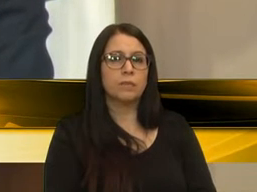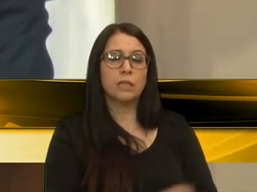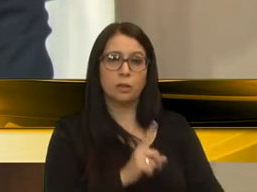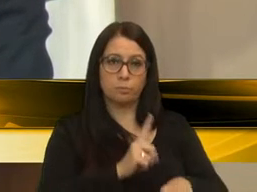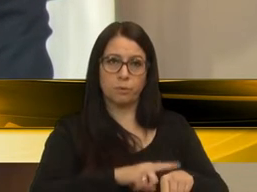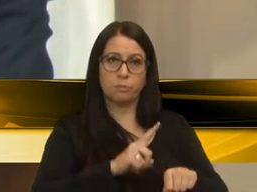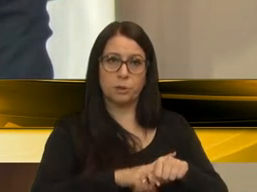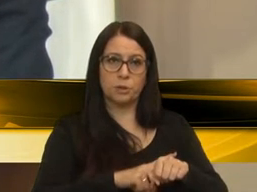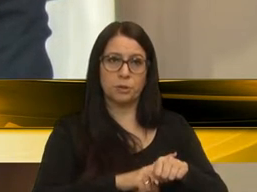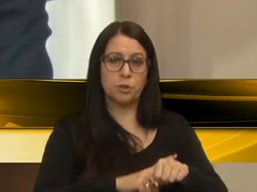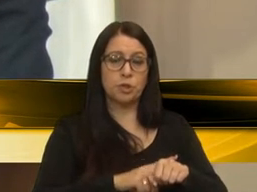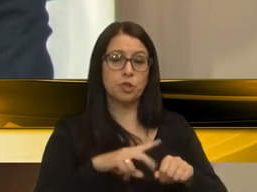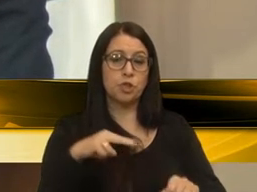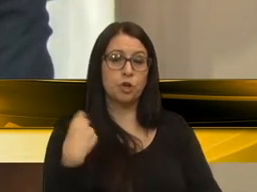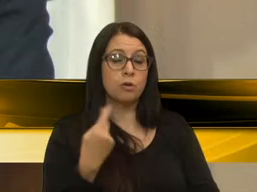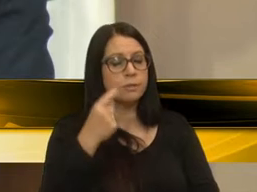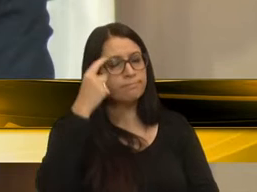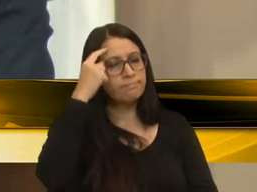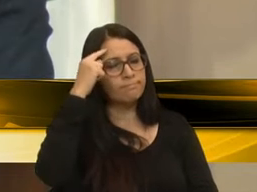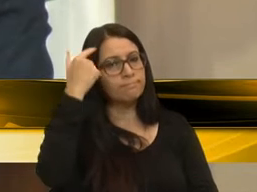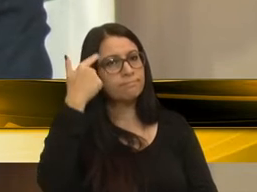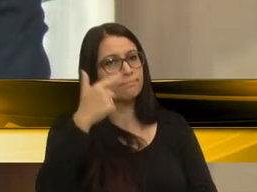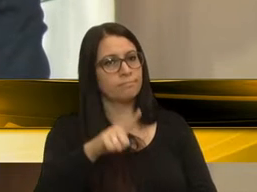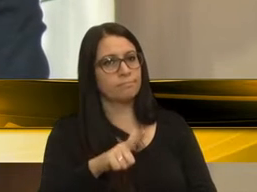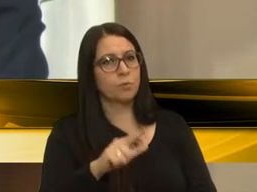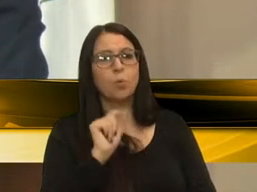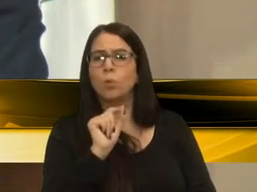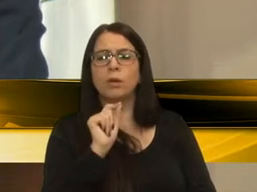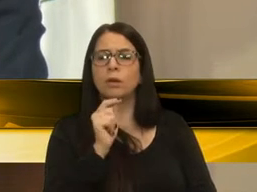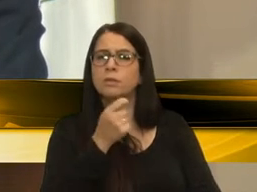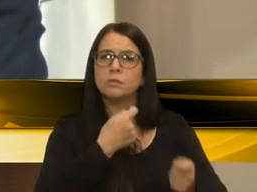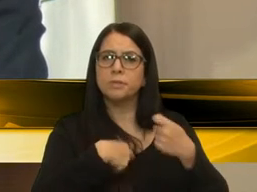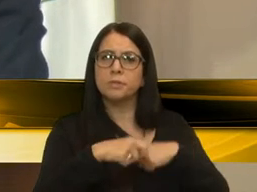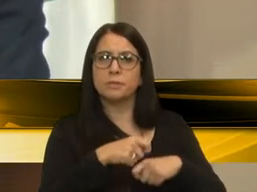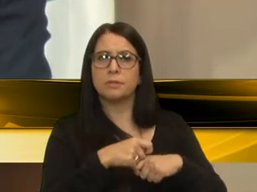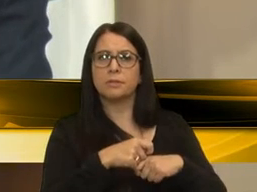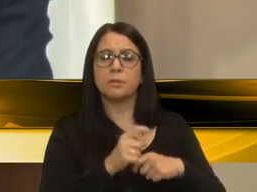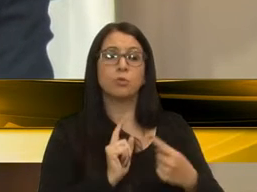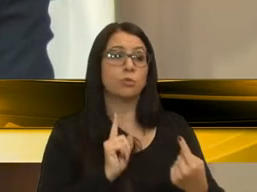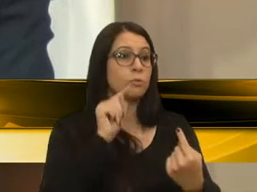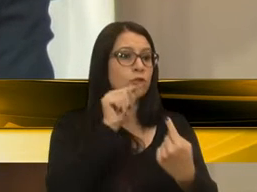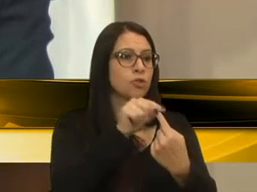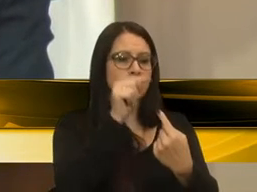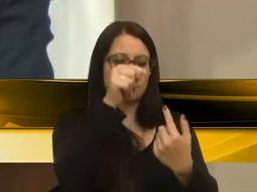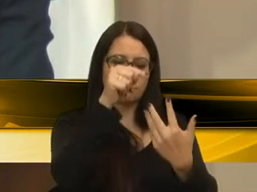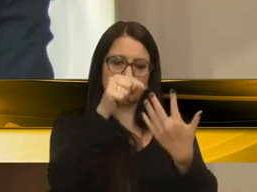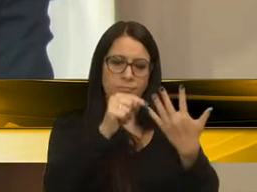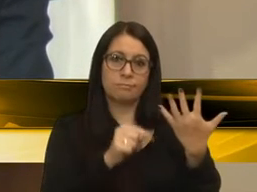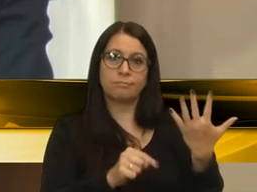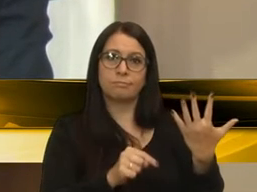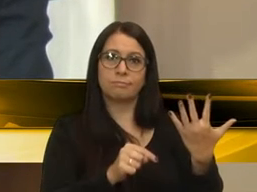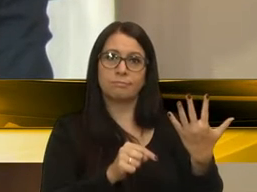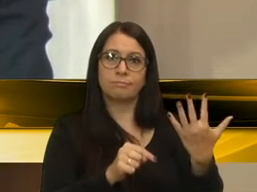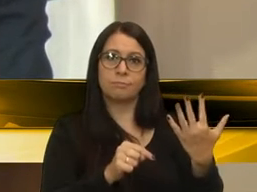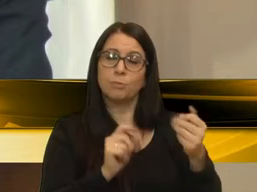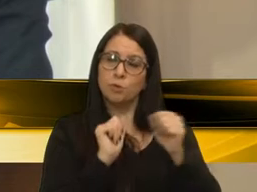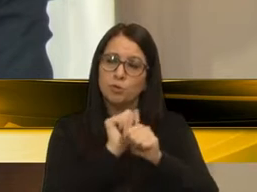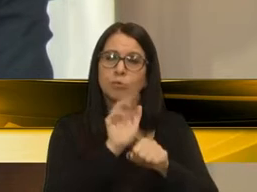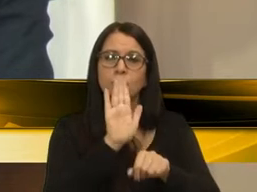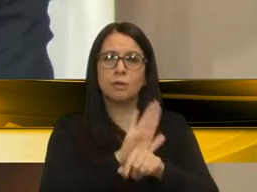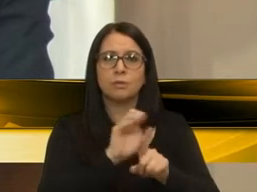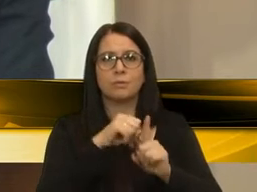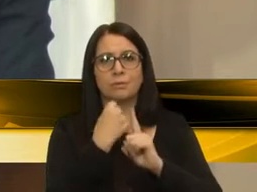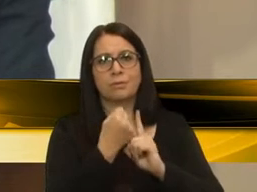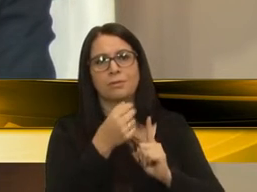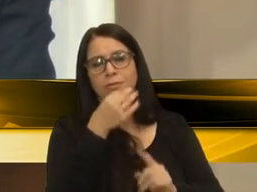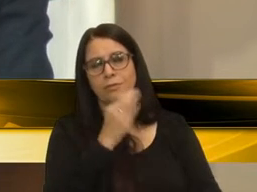de nós repensarmos o que é a administração e quais são os objetivos da administração para com a sociedade de Caxias